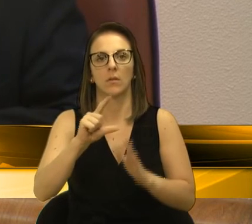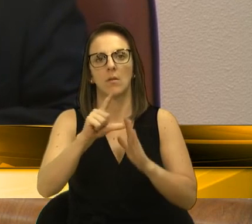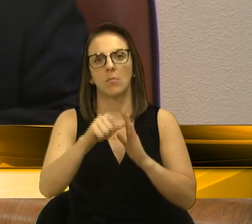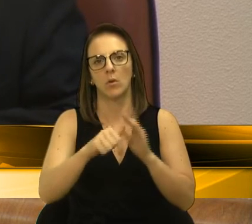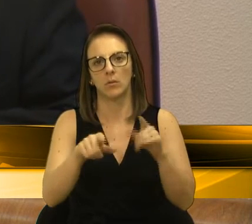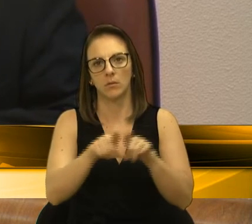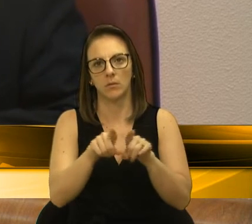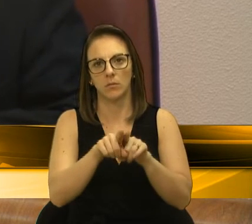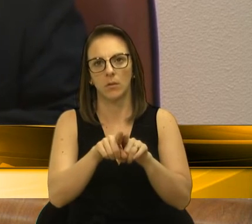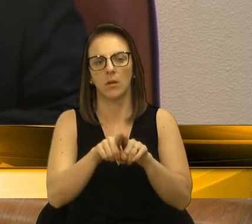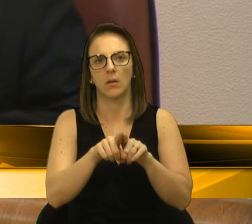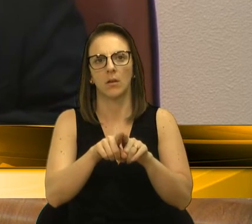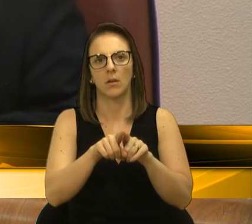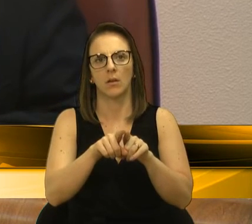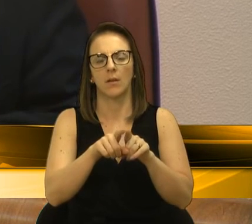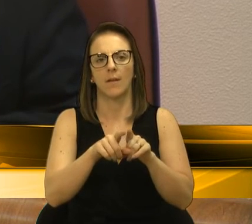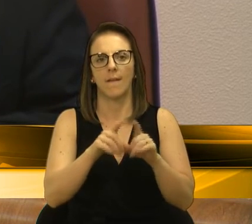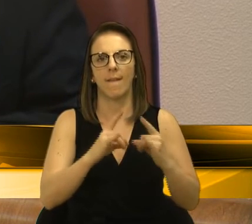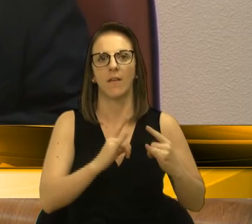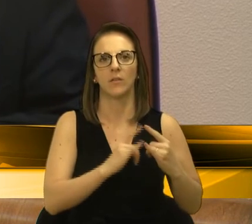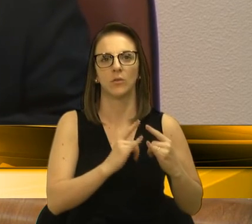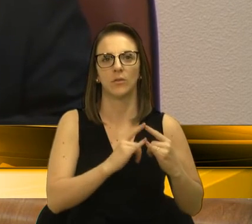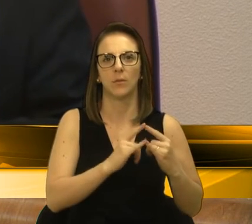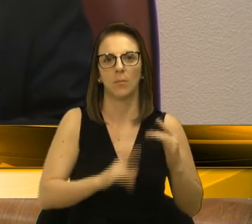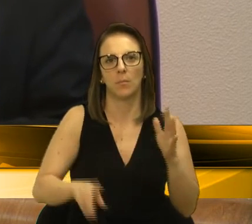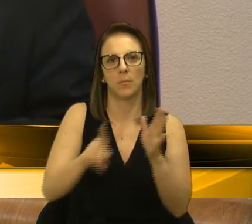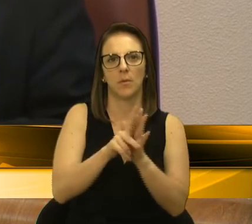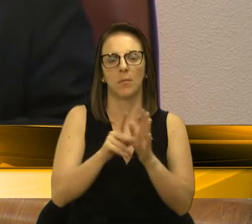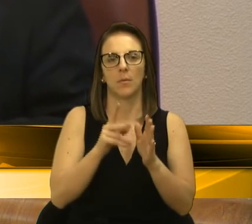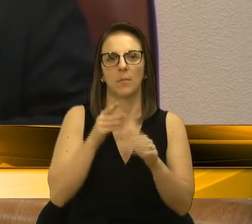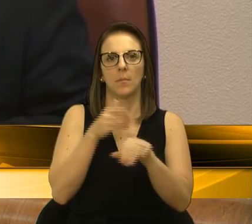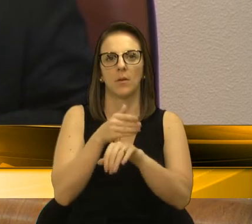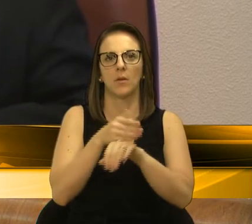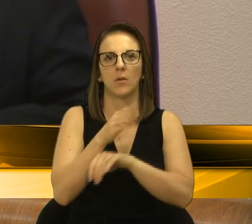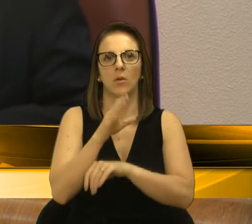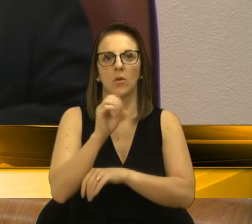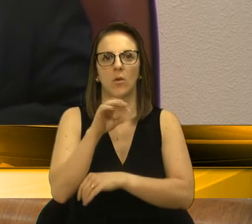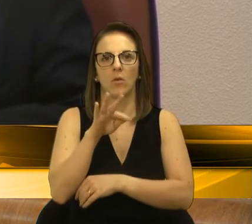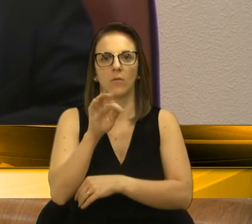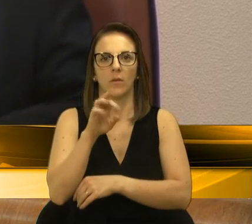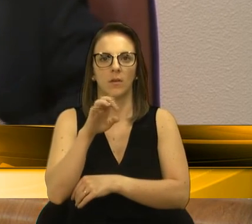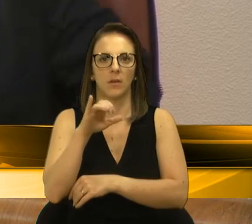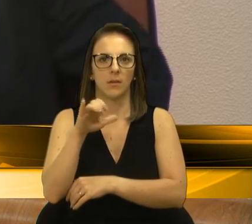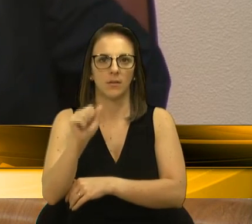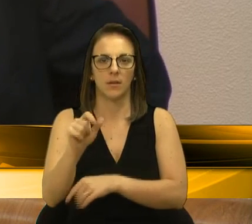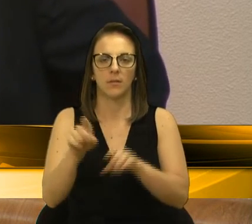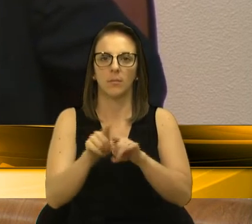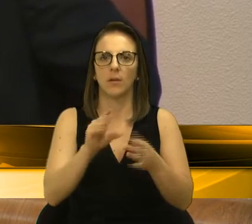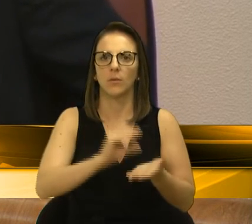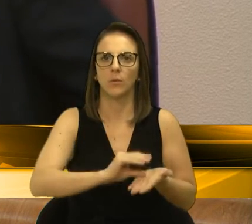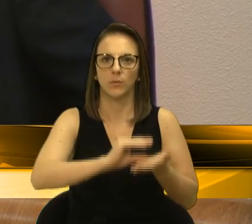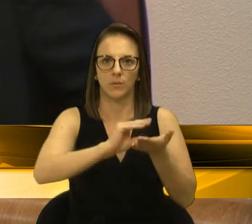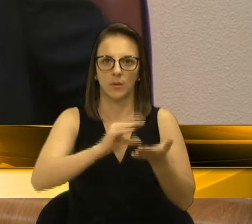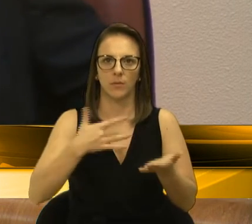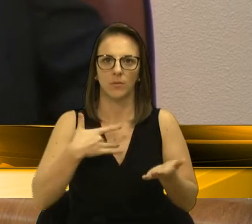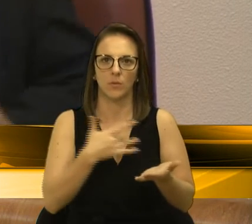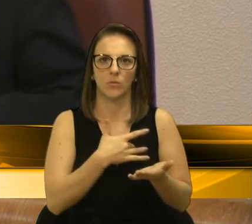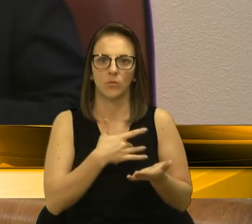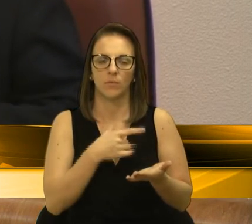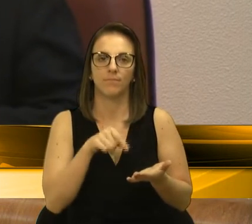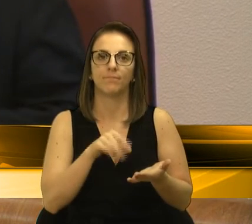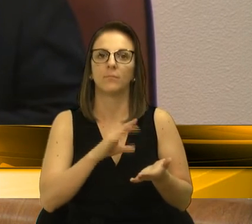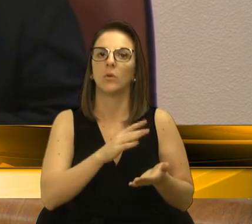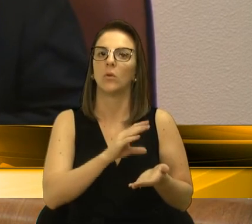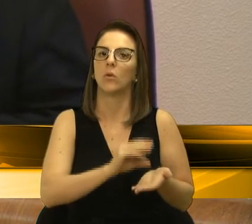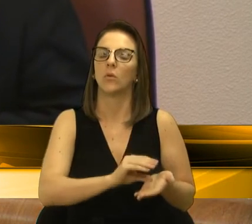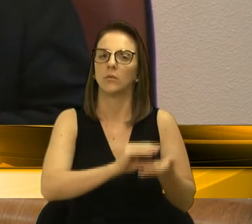sua institucionalização, através de conferências e conselhos de saúde. Os Conselhos Municipais de Saúde constituem-se em um